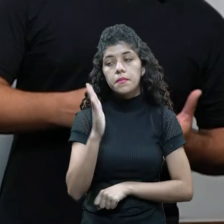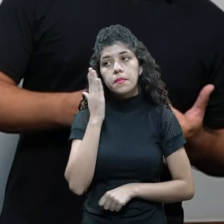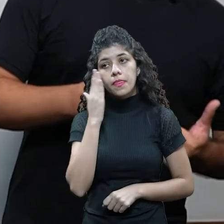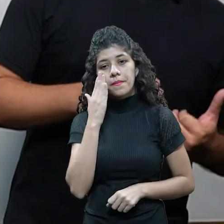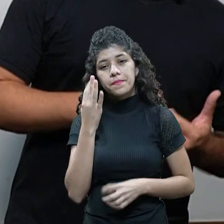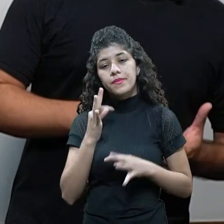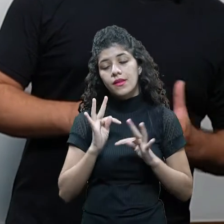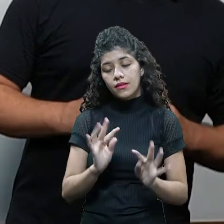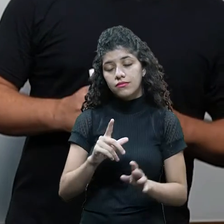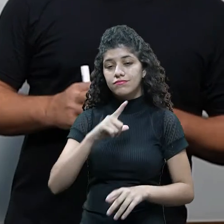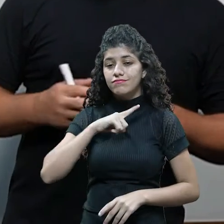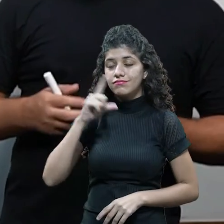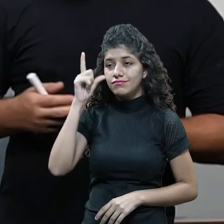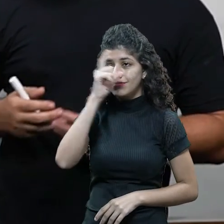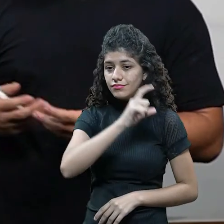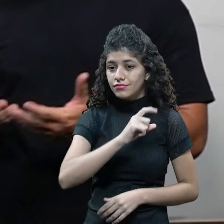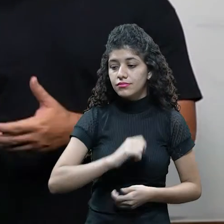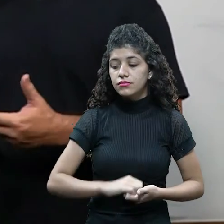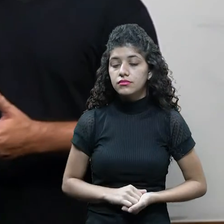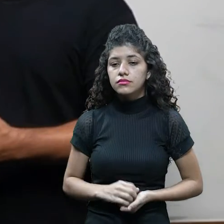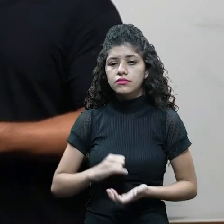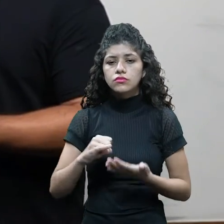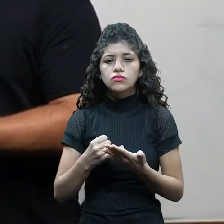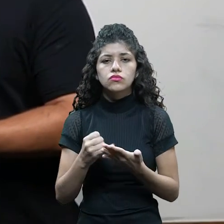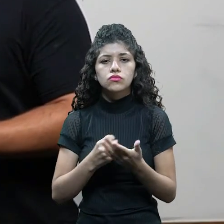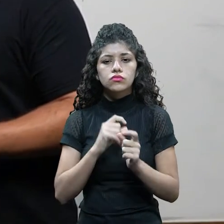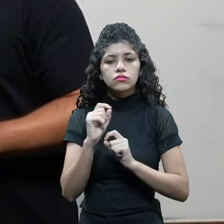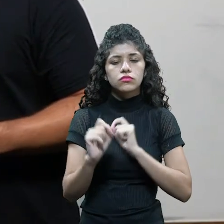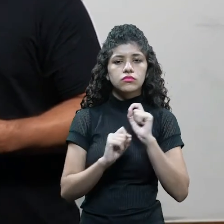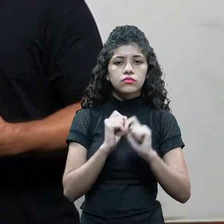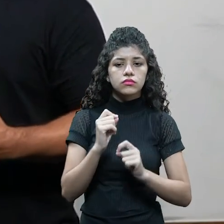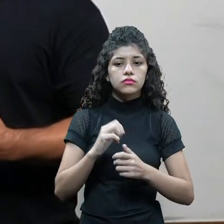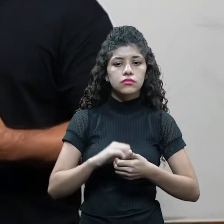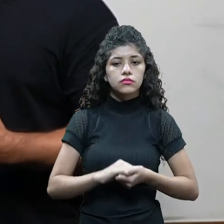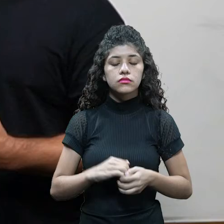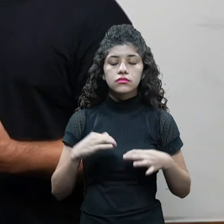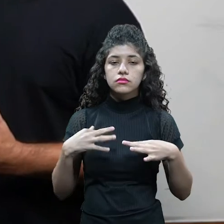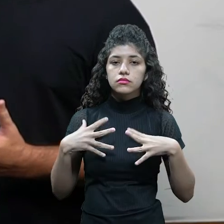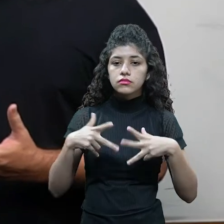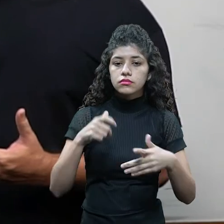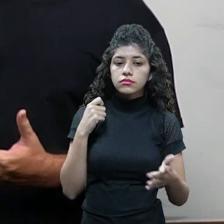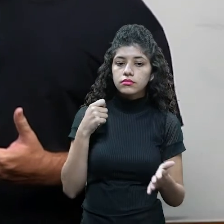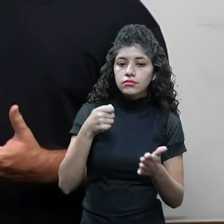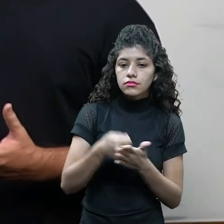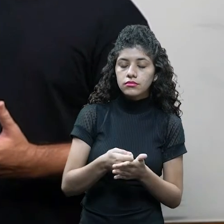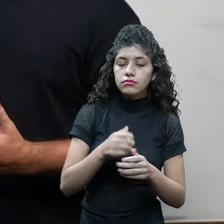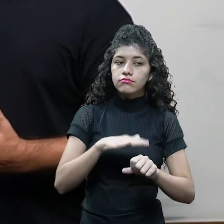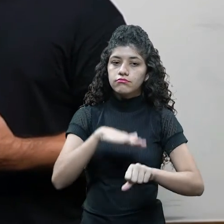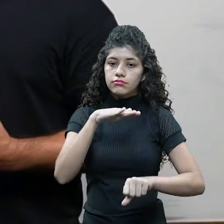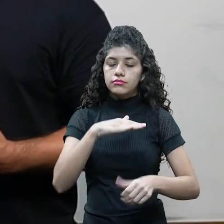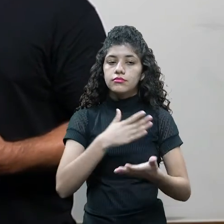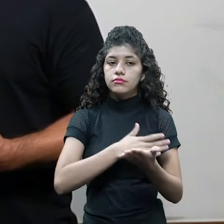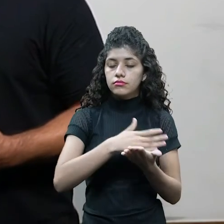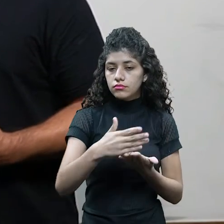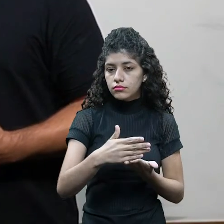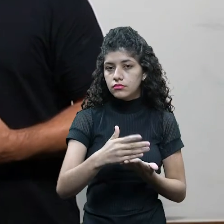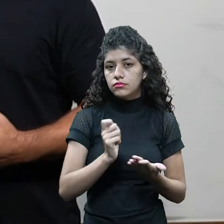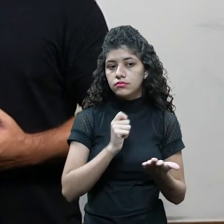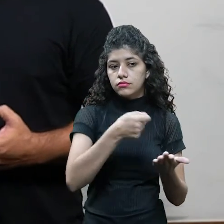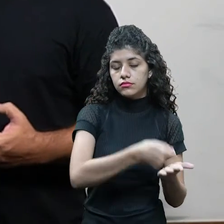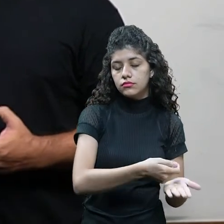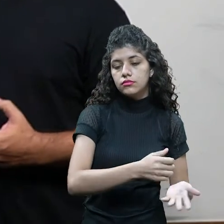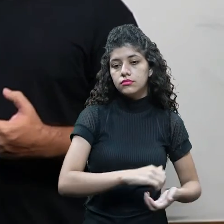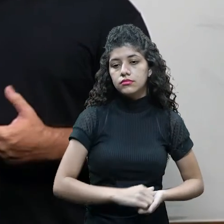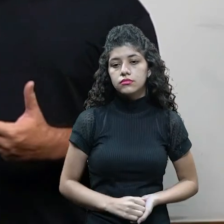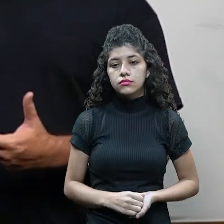ter complicações lá no cálculo. O que é juros? O que significa juros? Juros é tudo aquilo que eu vou pagar a mais em cima de um capital inicial.